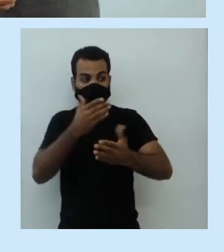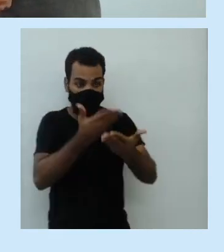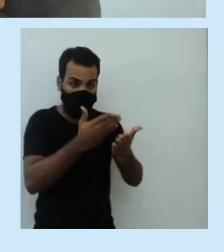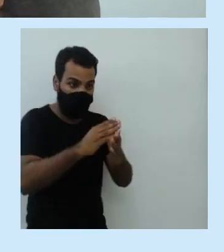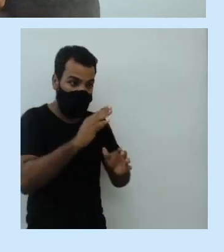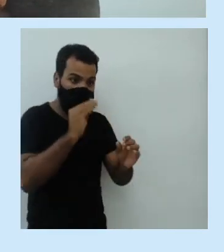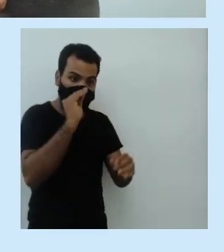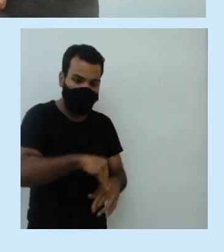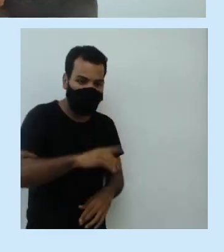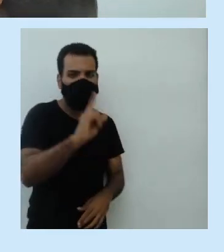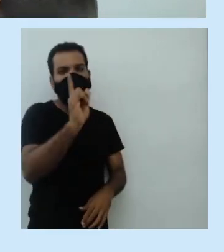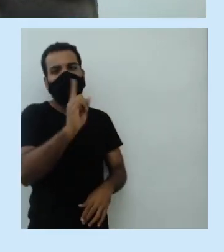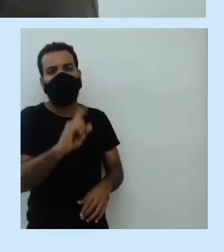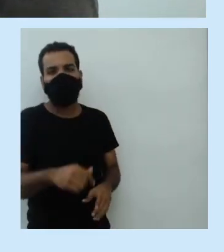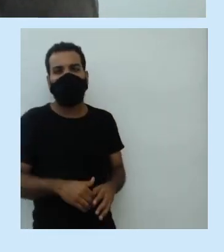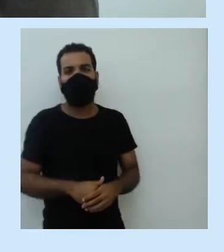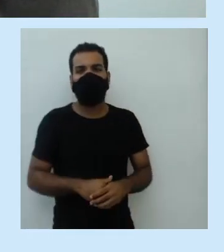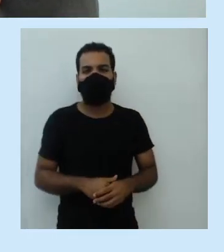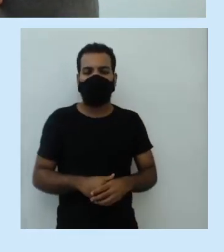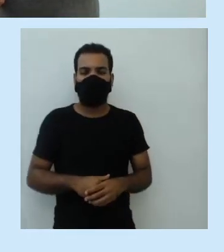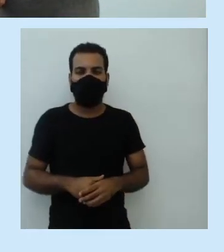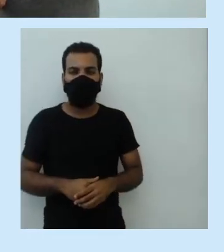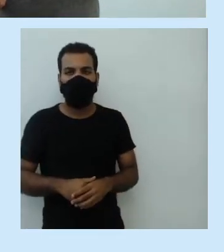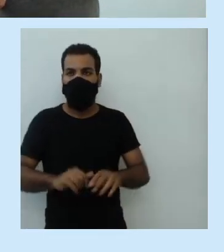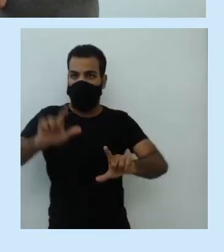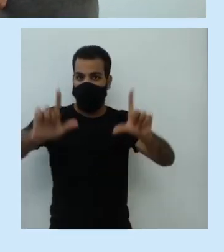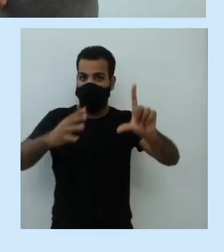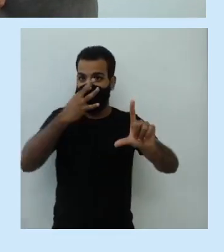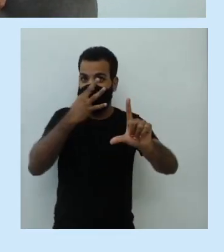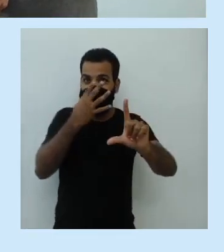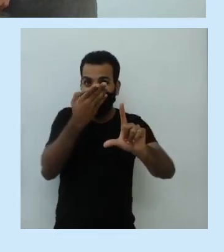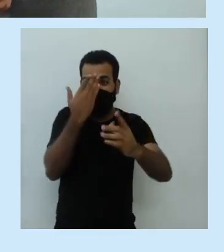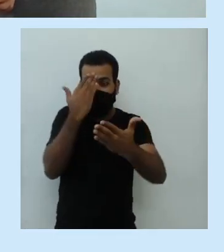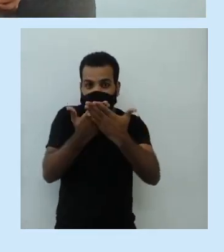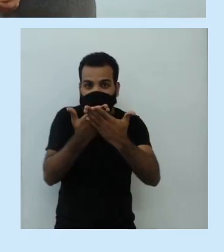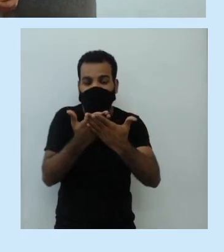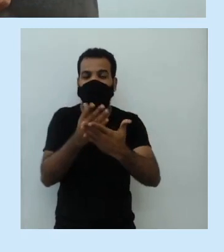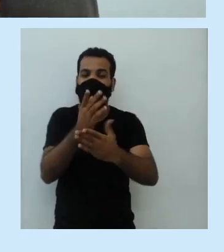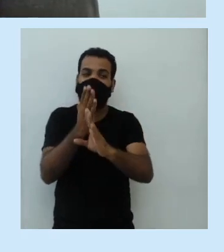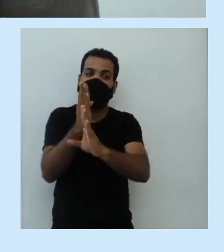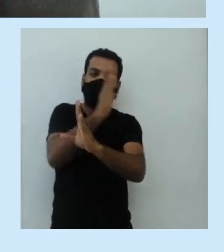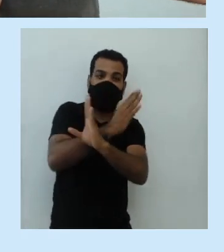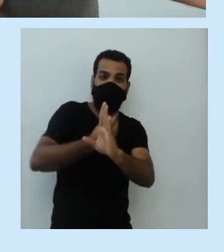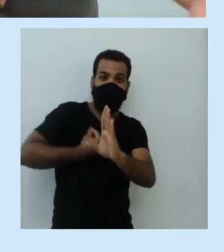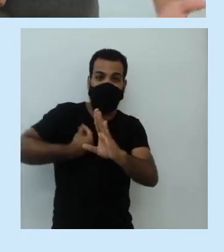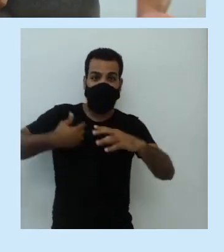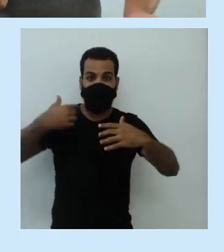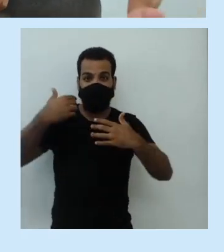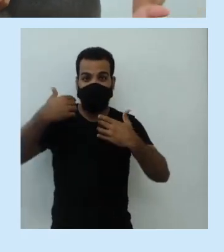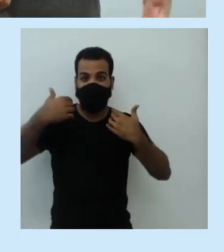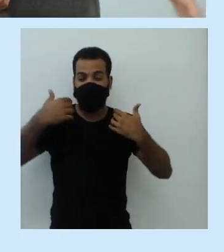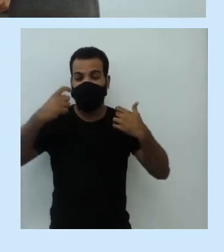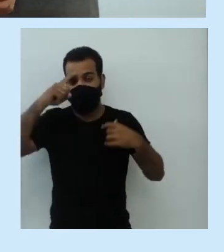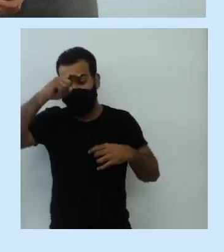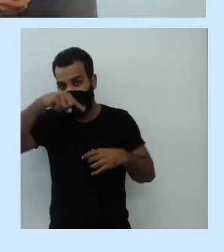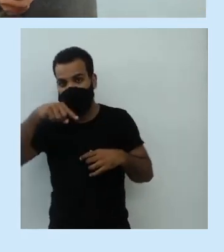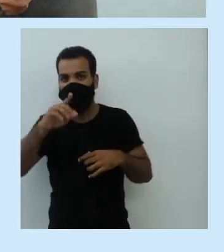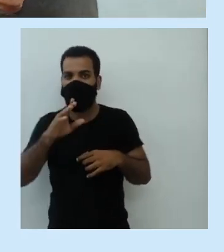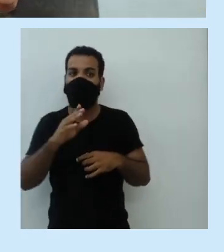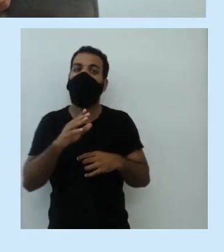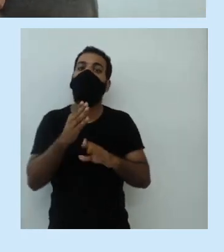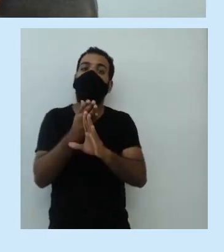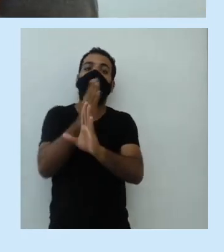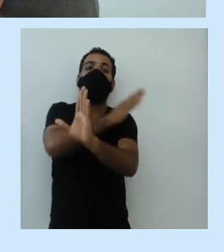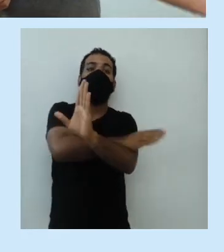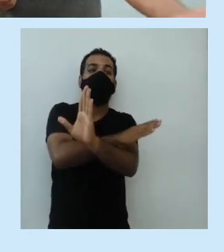A mídia nos passa uma visão de atleta sem mostrar outra realidade, sem mostrar o que tem